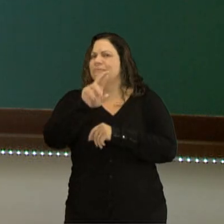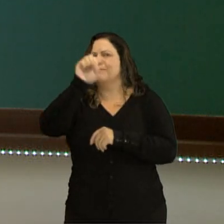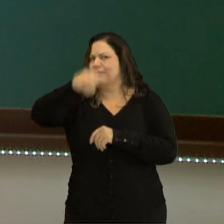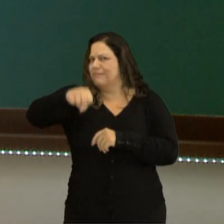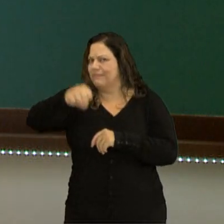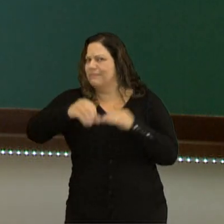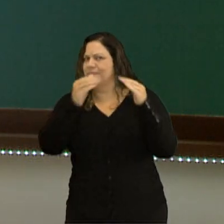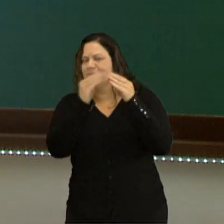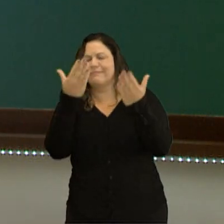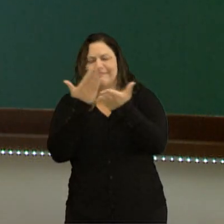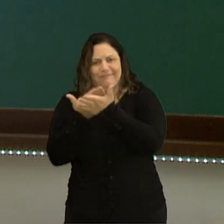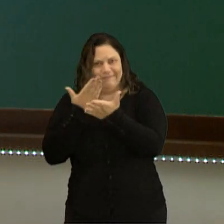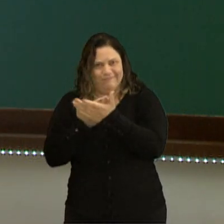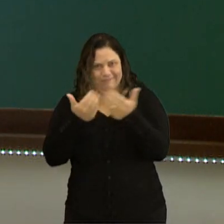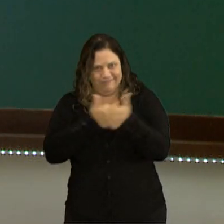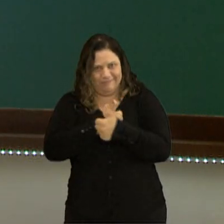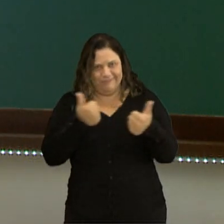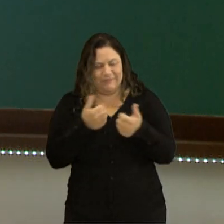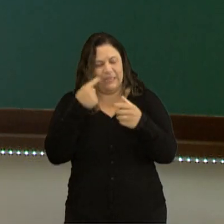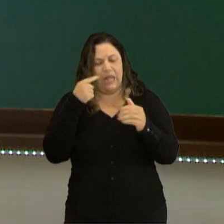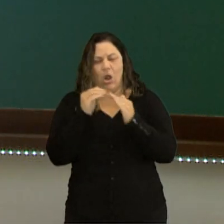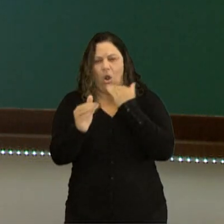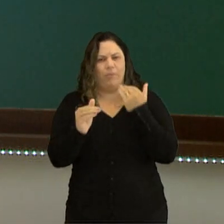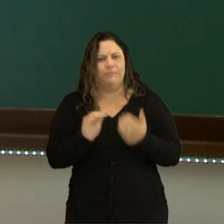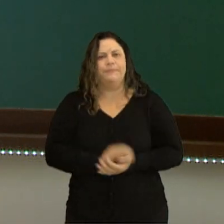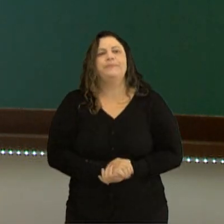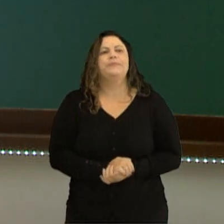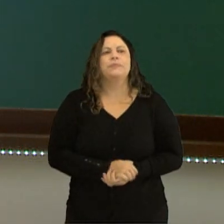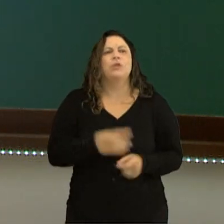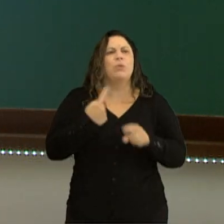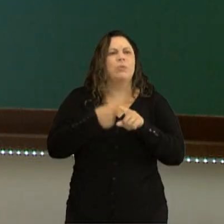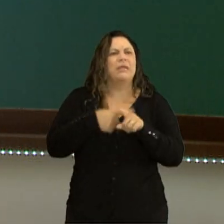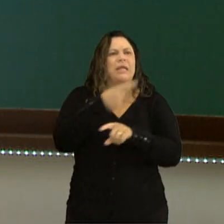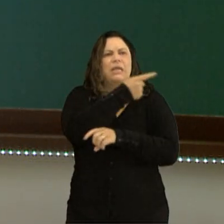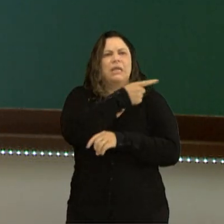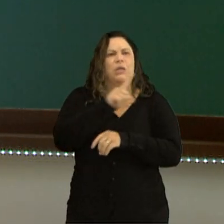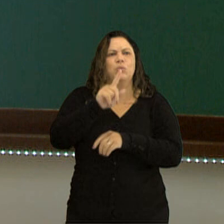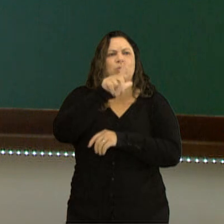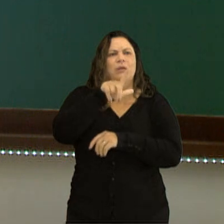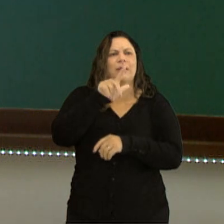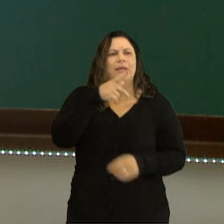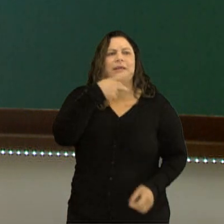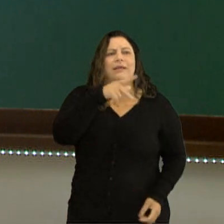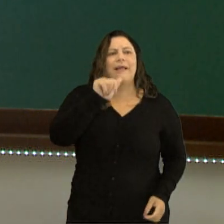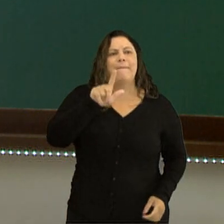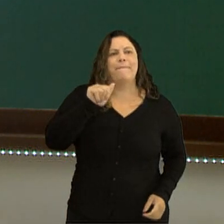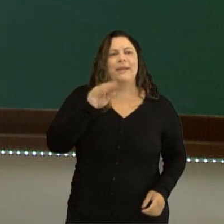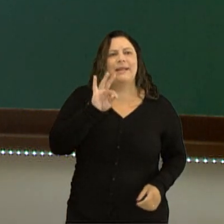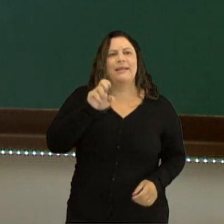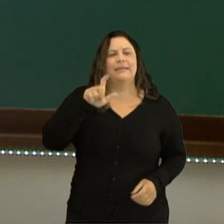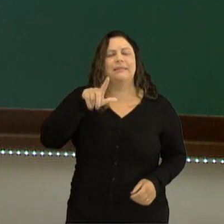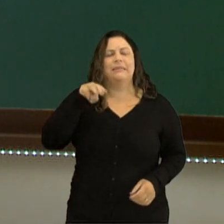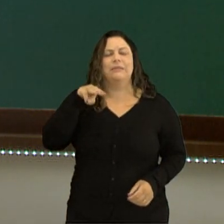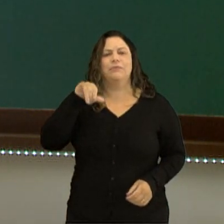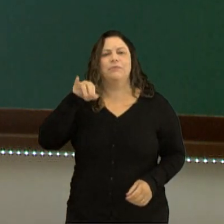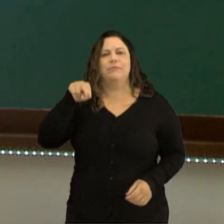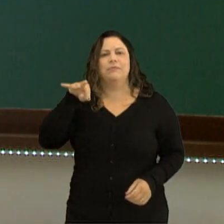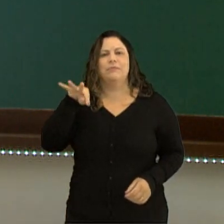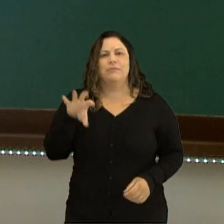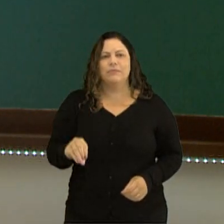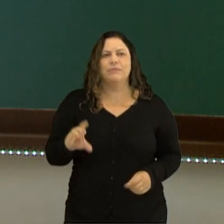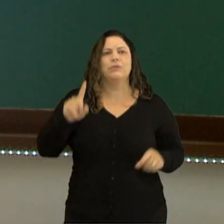Por quê? Porque Ascaris não é um platelminto, é um nematóide. Trata-se de